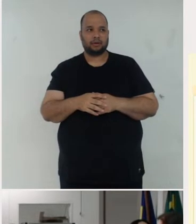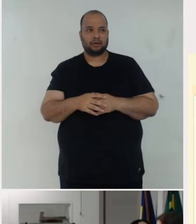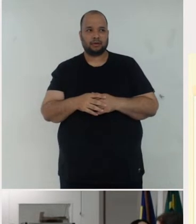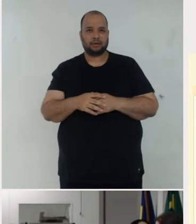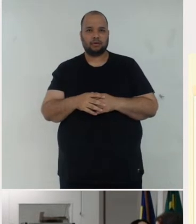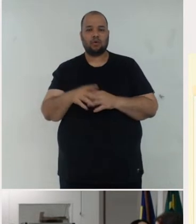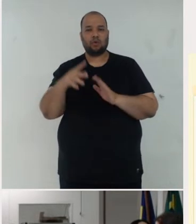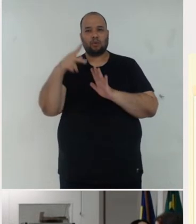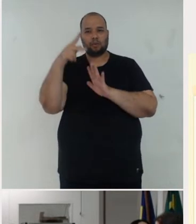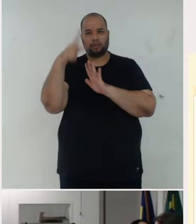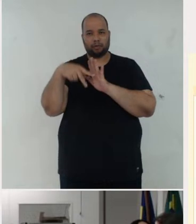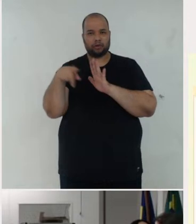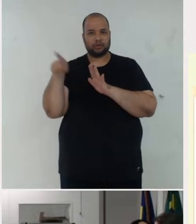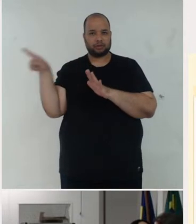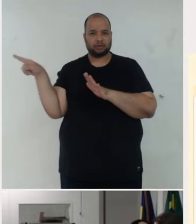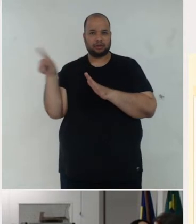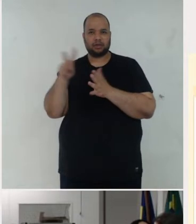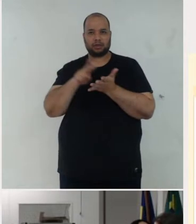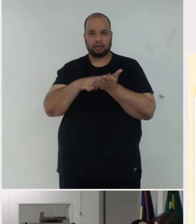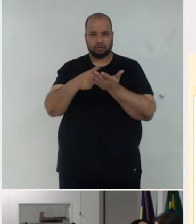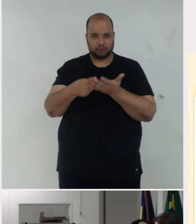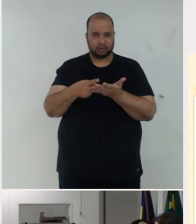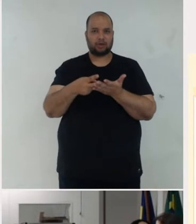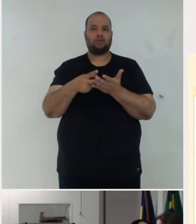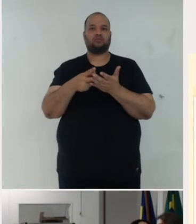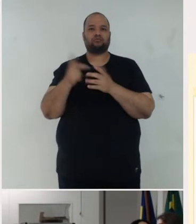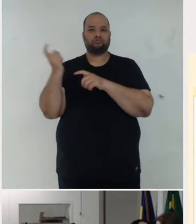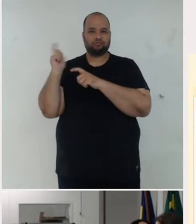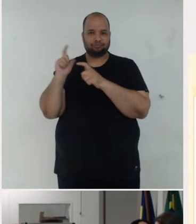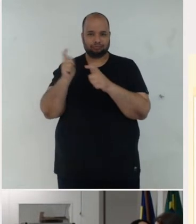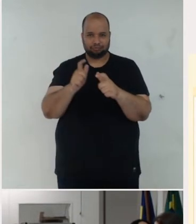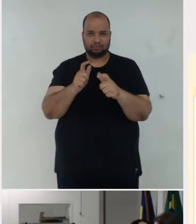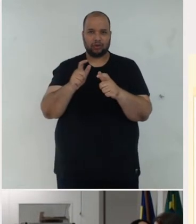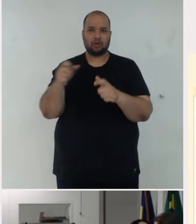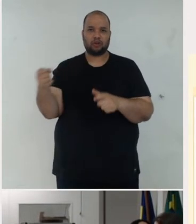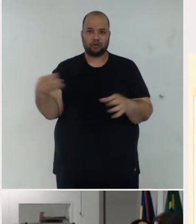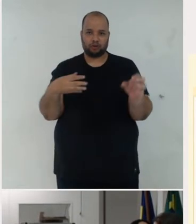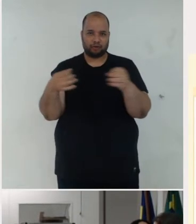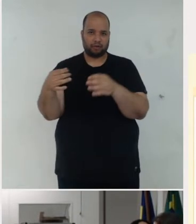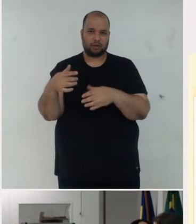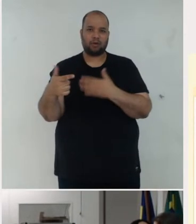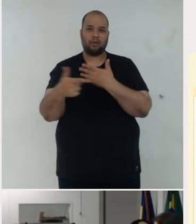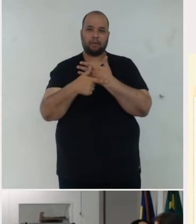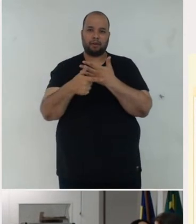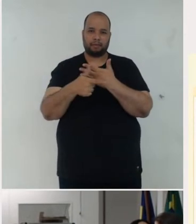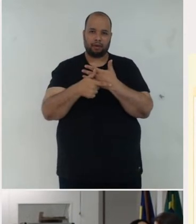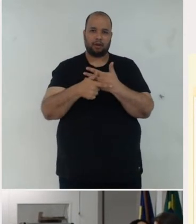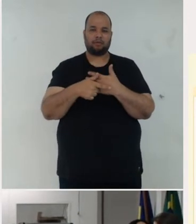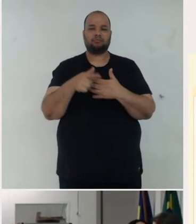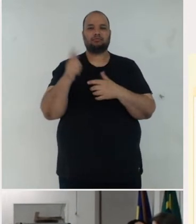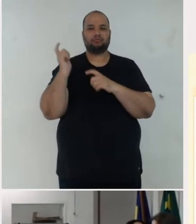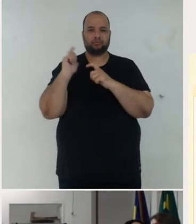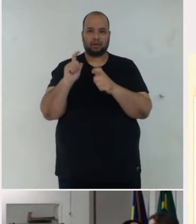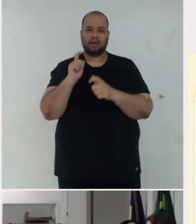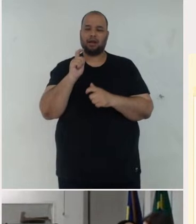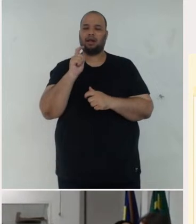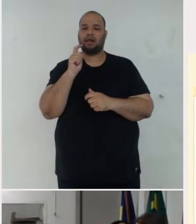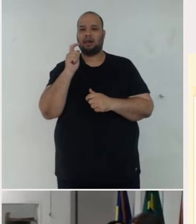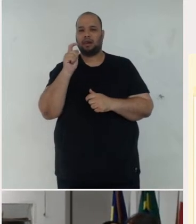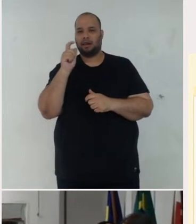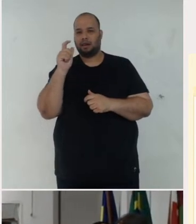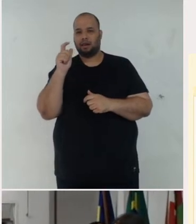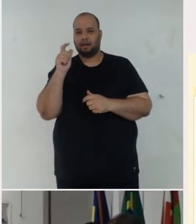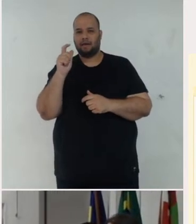O projeto Tradução, Tradição e Inovação, o papel das traduções do alemão, espanhol, francês, italiano